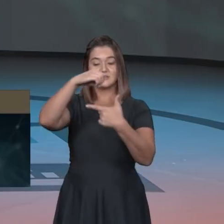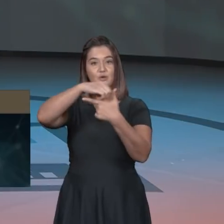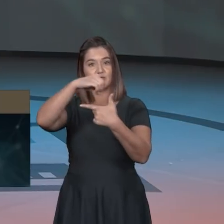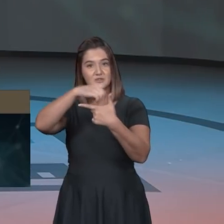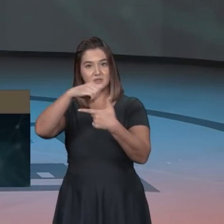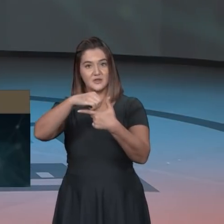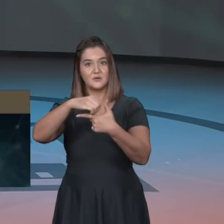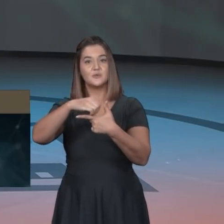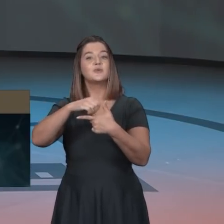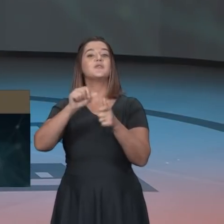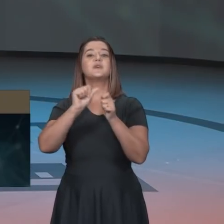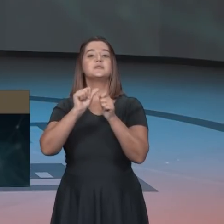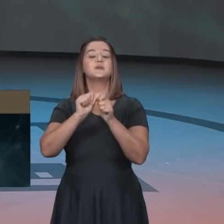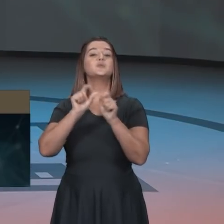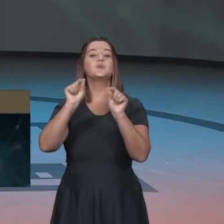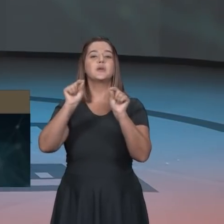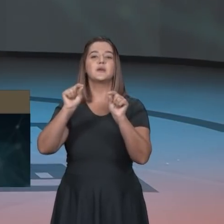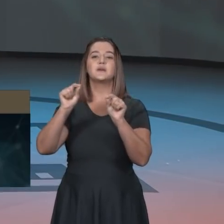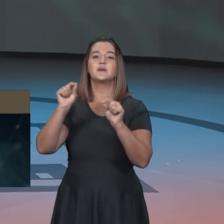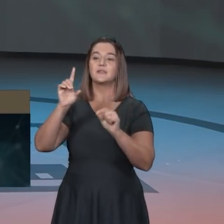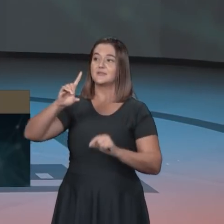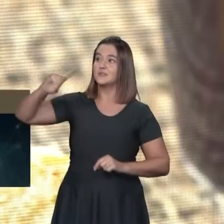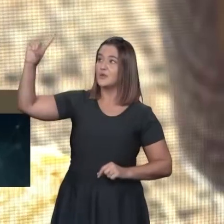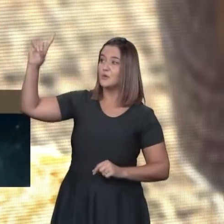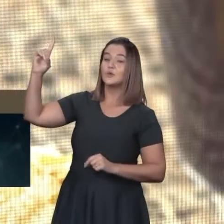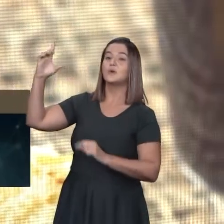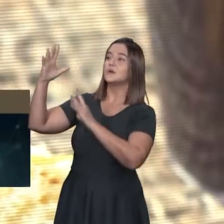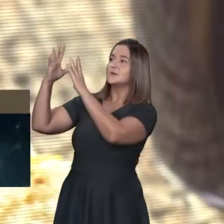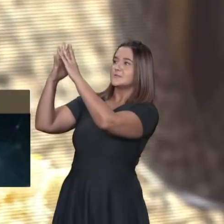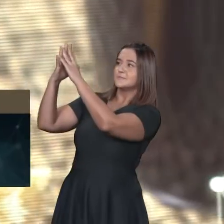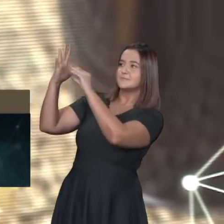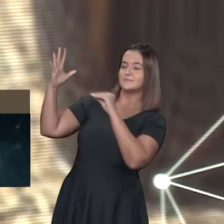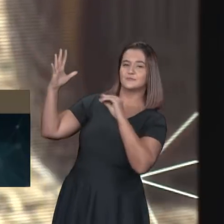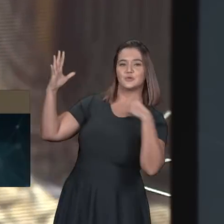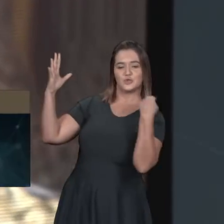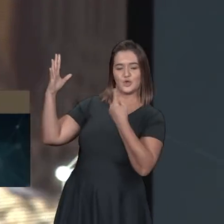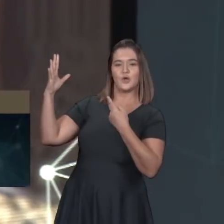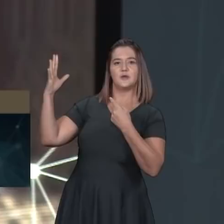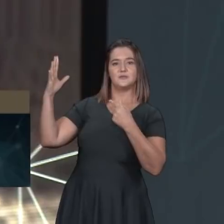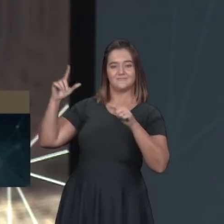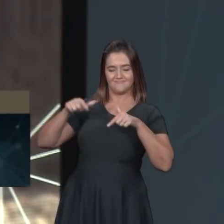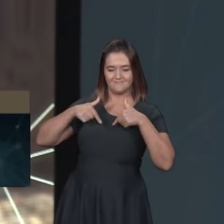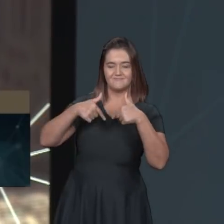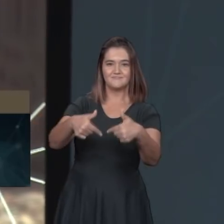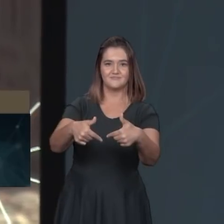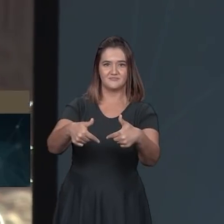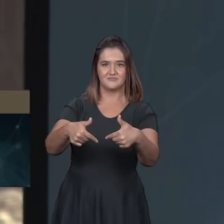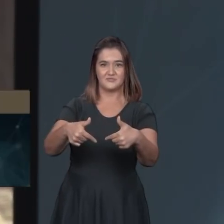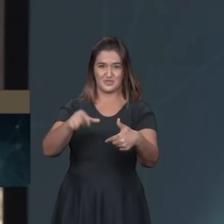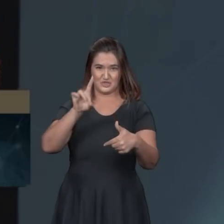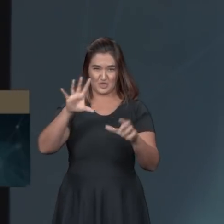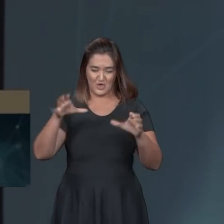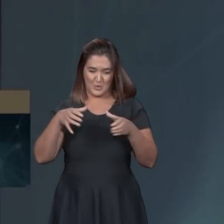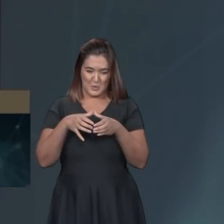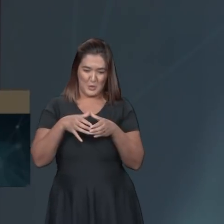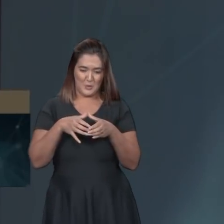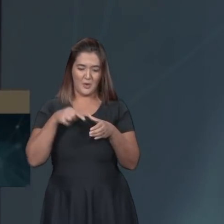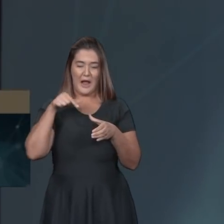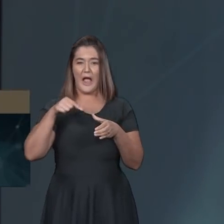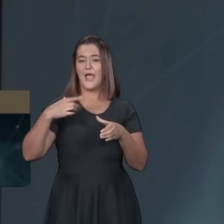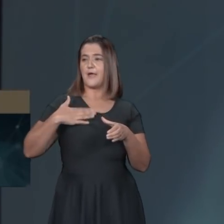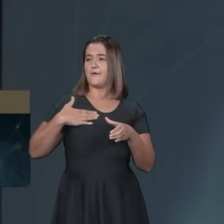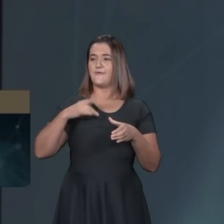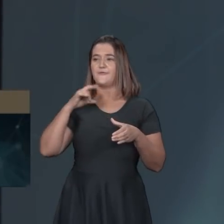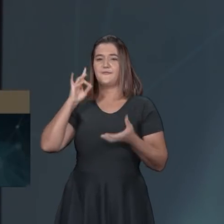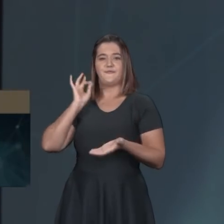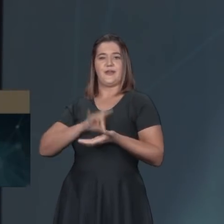estamos imitando o exemplo de Deus. Deus não queria que a verdade dele ficasse selecionada apenas por um grupo, apenas